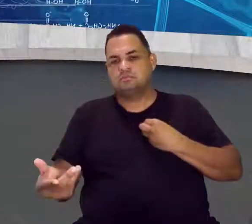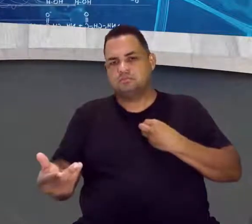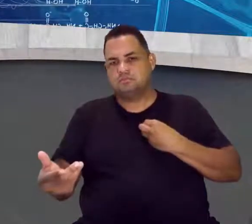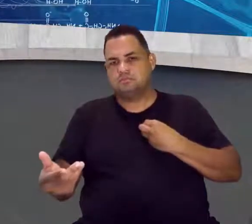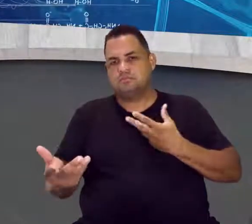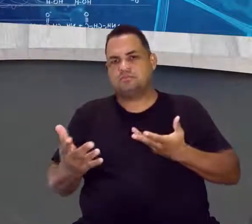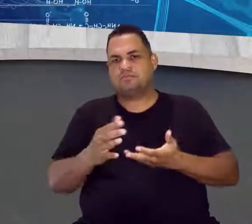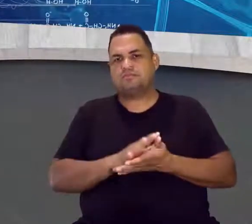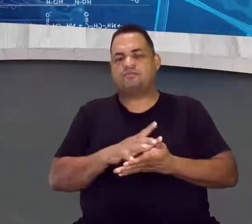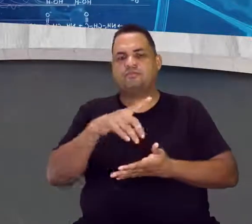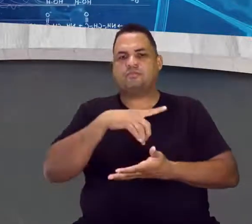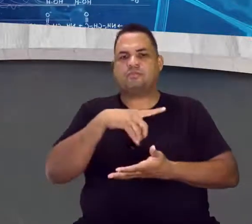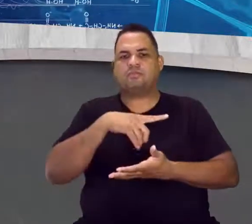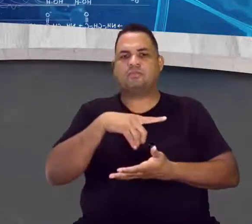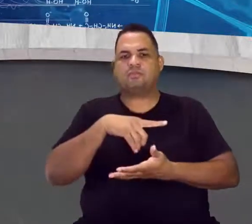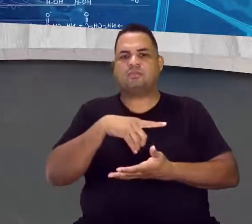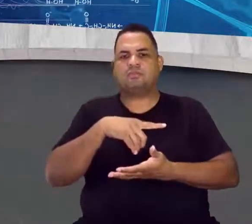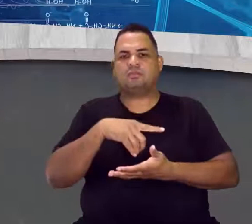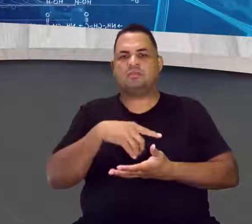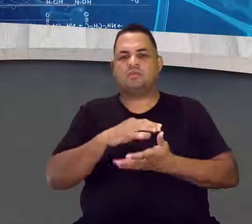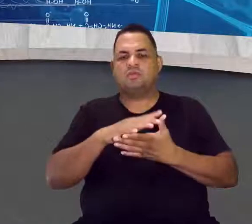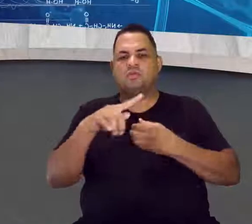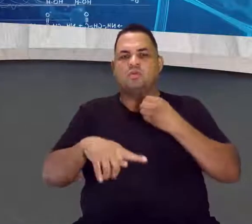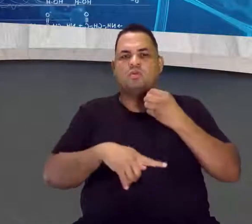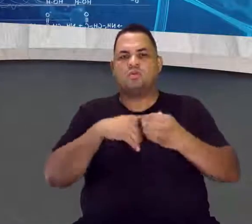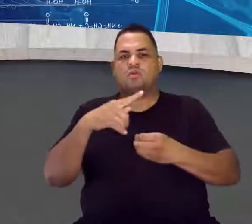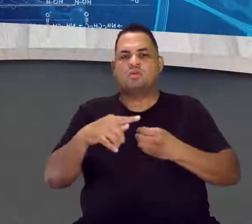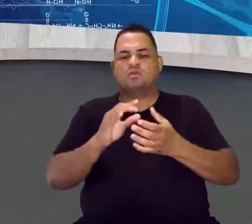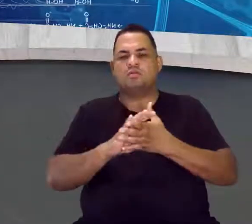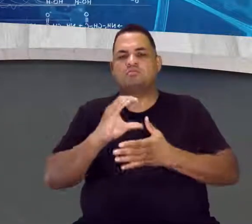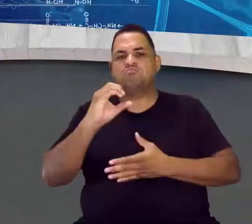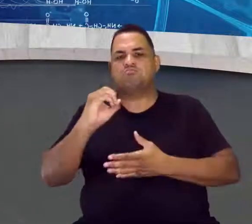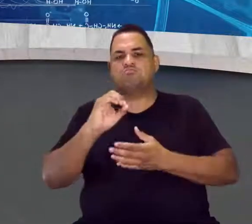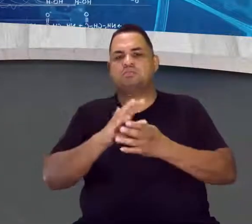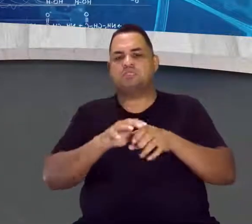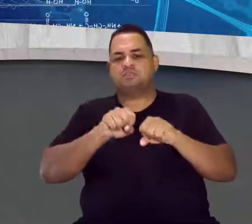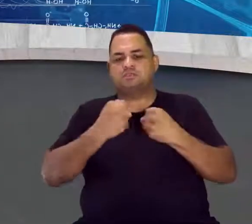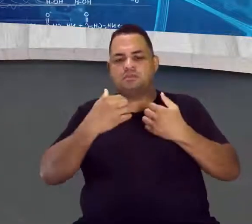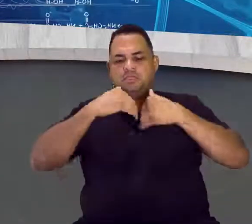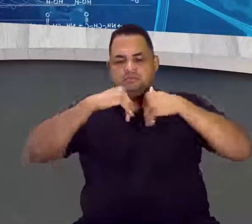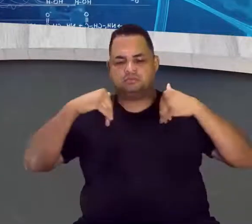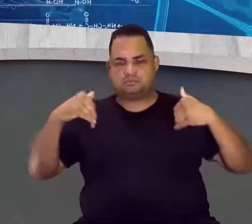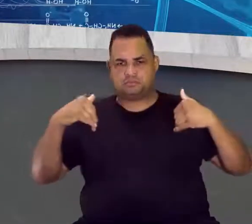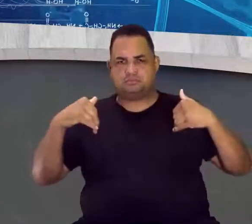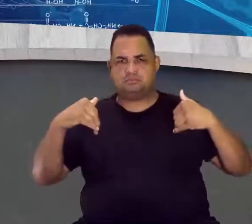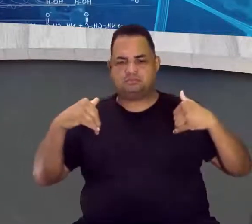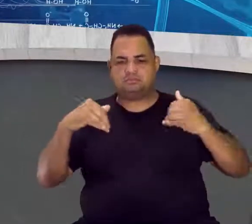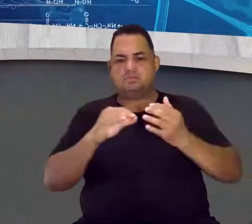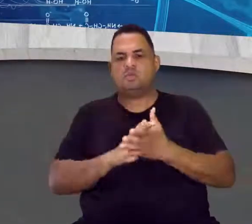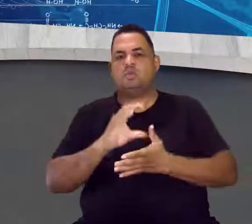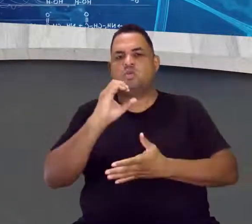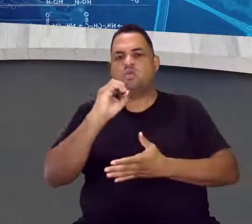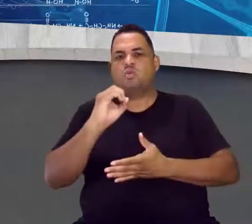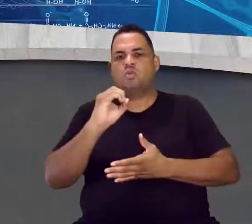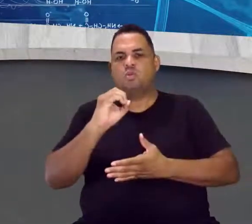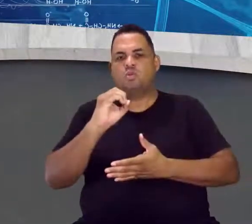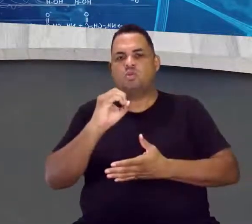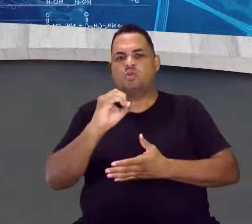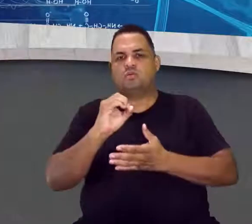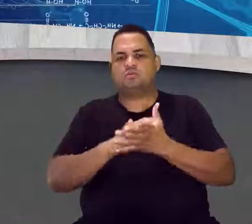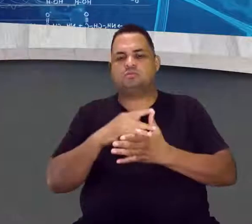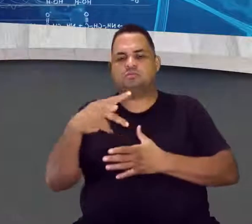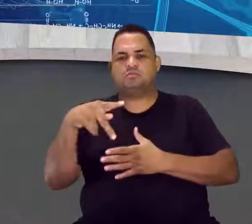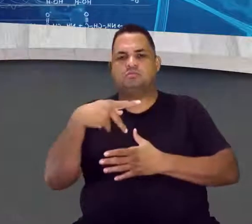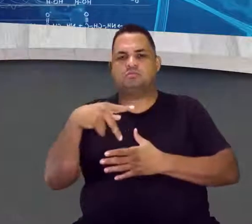ligação que eles têm com o átomo de oxigênio, ela vai ser quebrada. O oxigênio vai ficar com o par